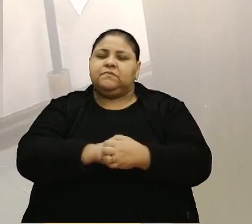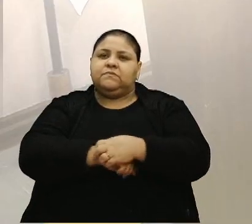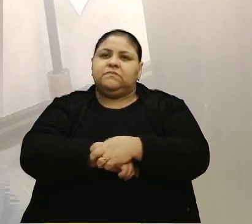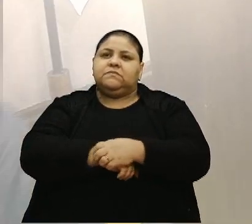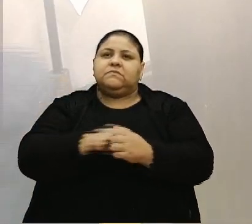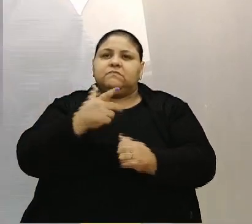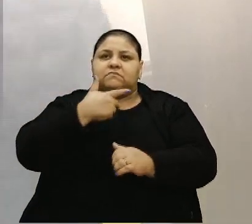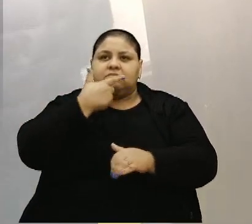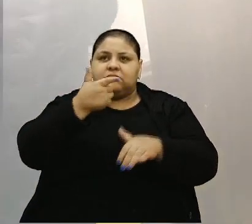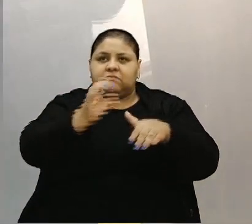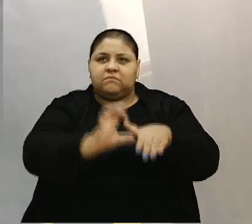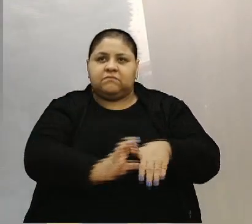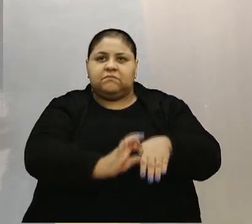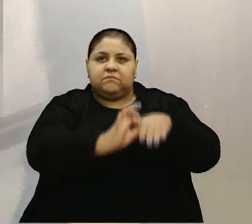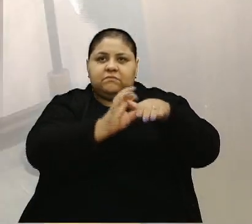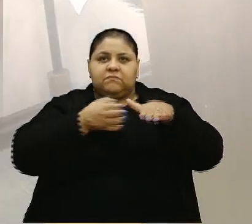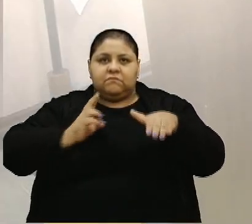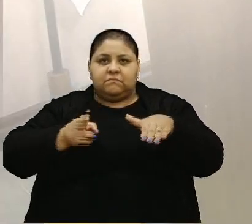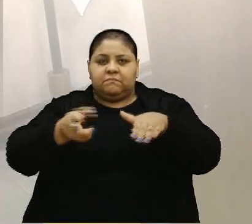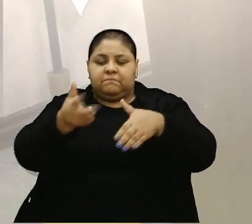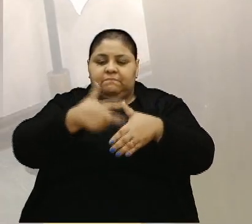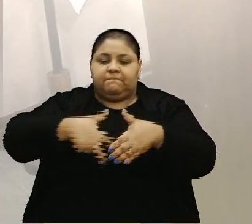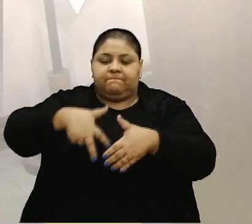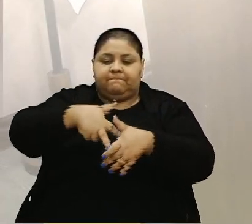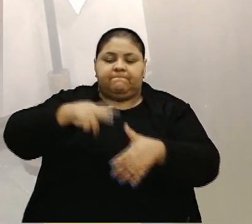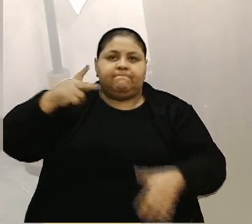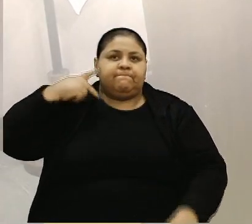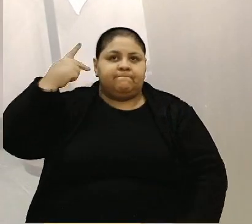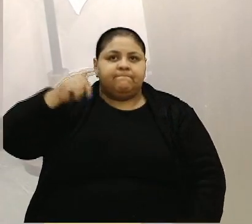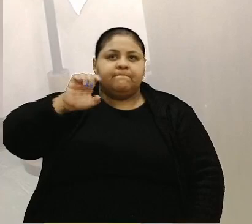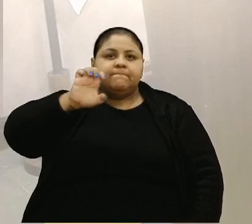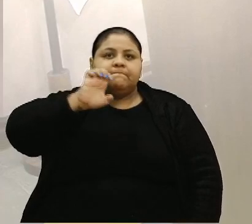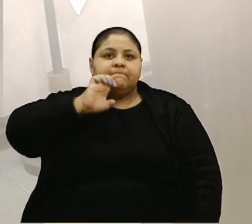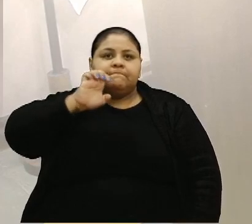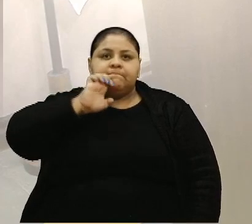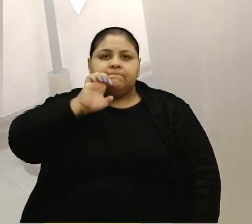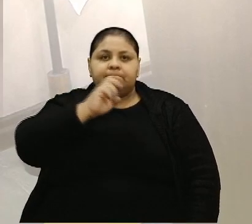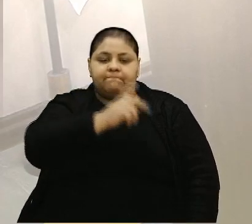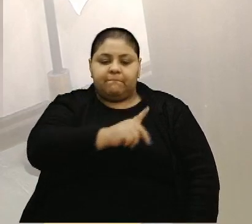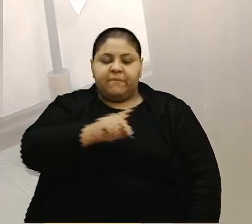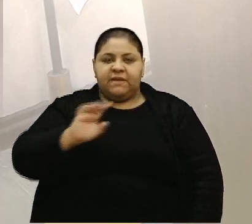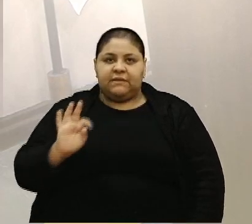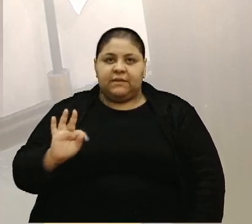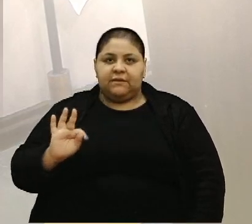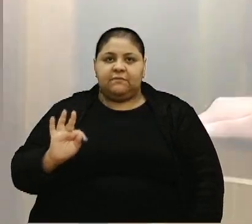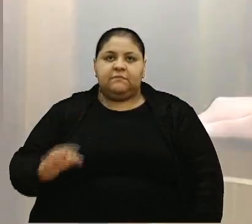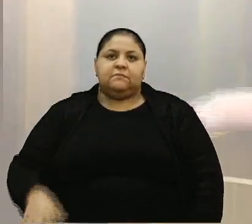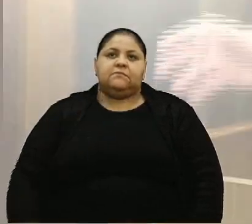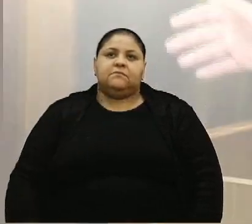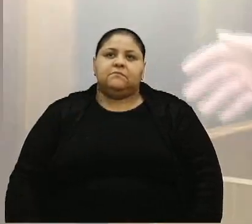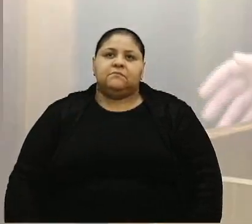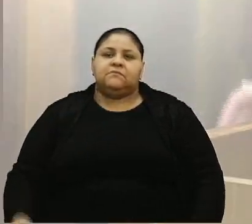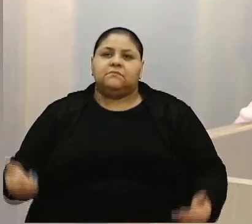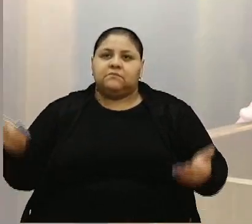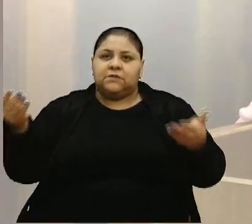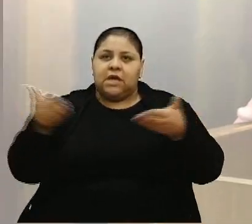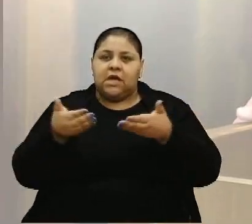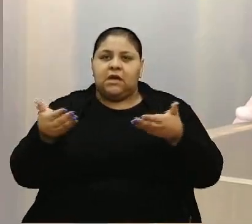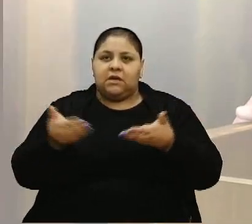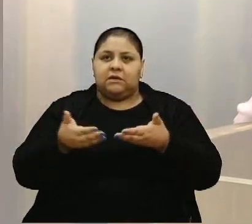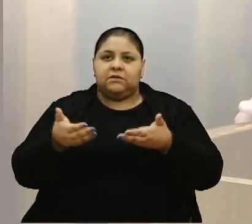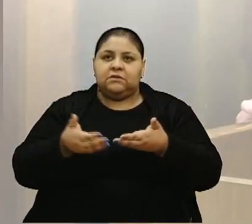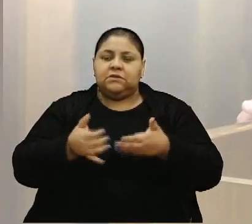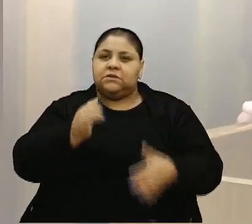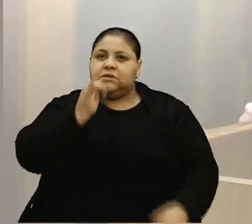Em declaração de líder, segue na tribuna a vereadora Estela Balardim, bancada do PT. Agora eu quero trazer um